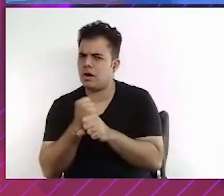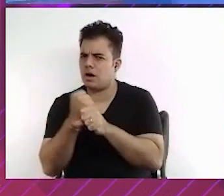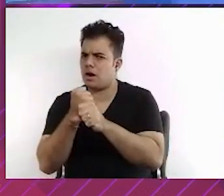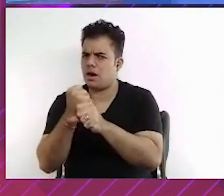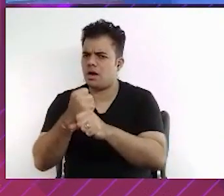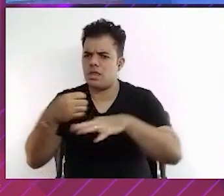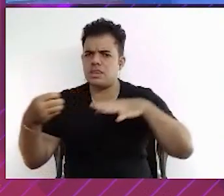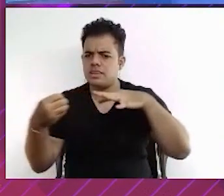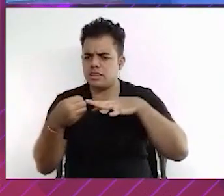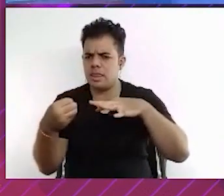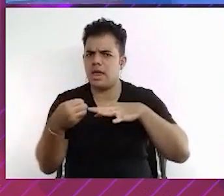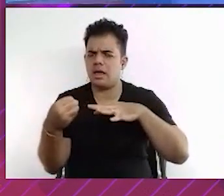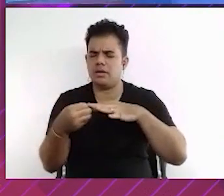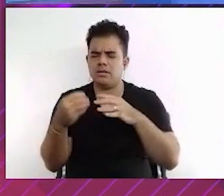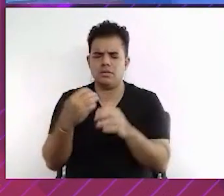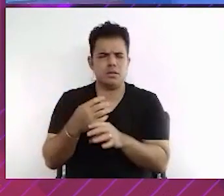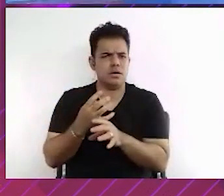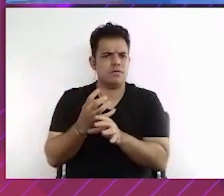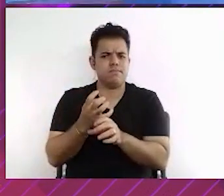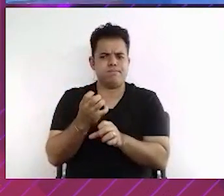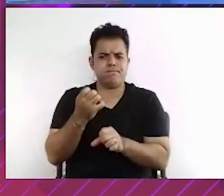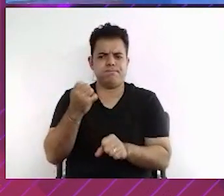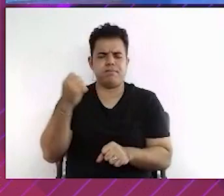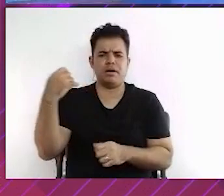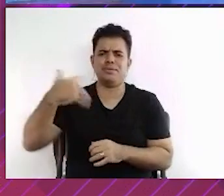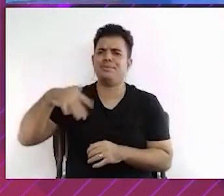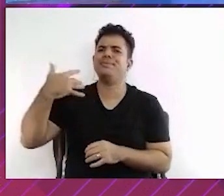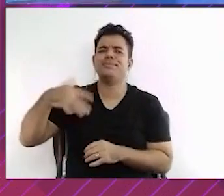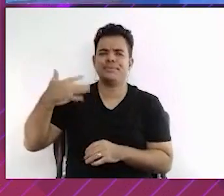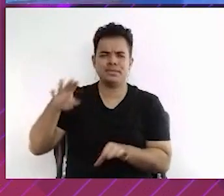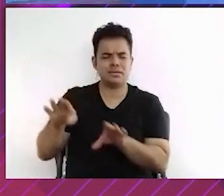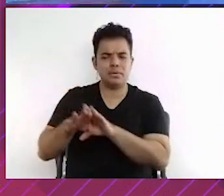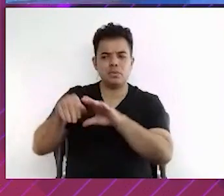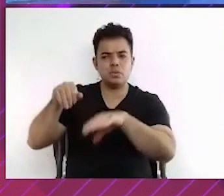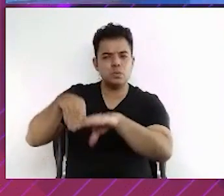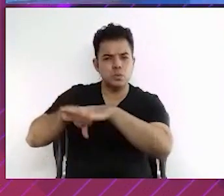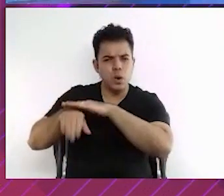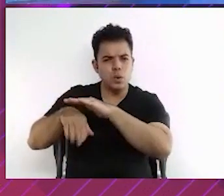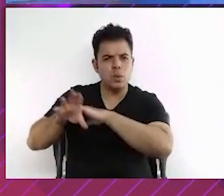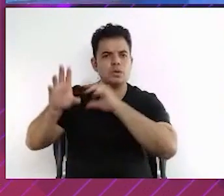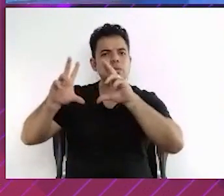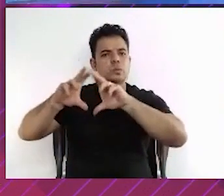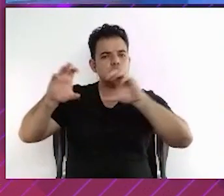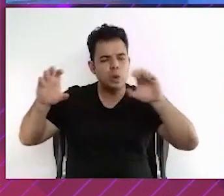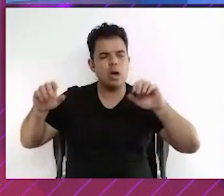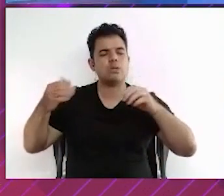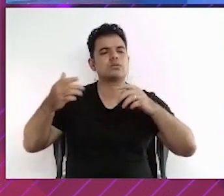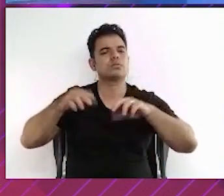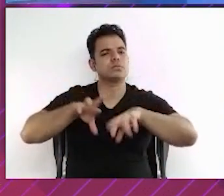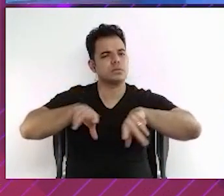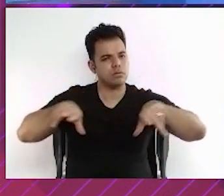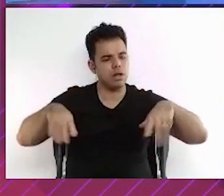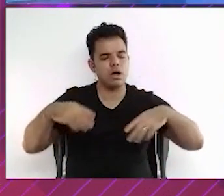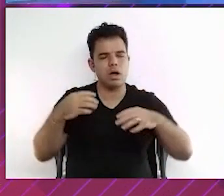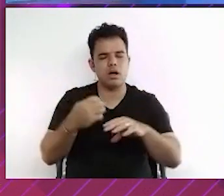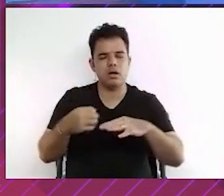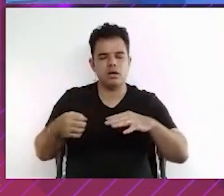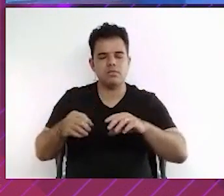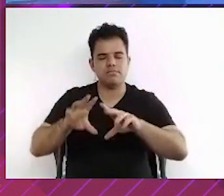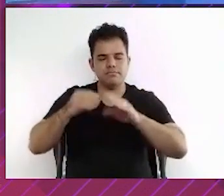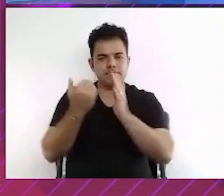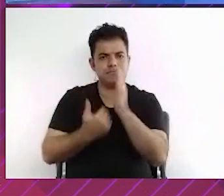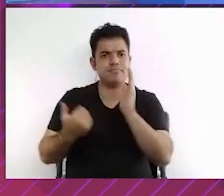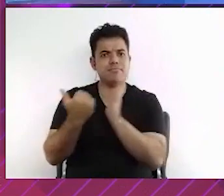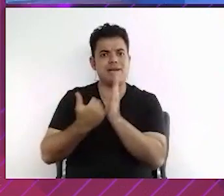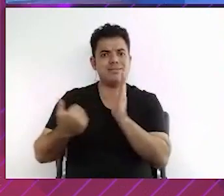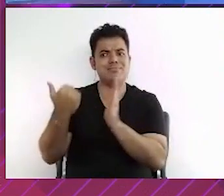muitos dados e eles são geralmente armazenados em nuvem. Eles vão crescendo exponencialmente, as empresas guardam